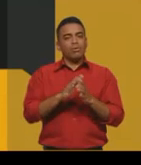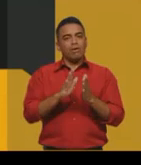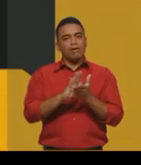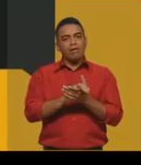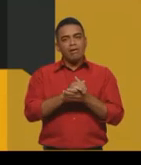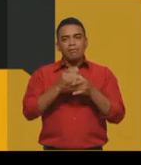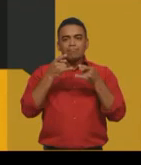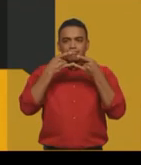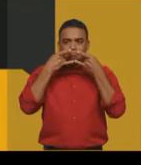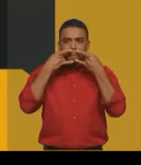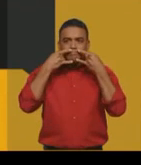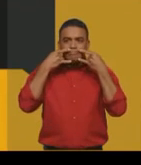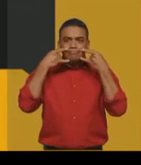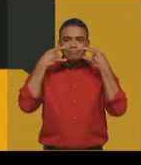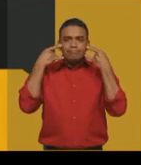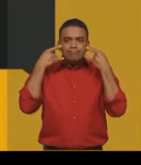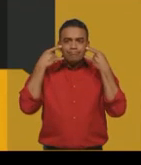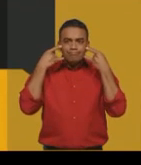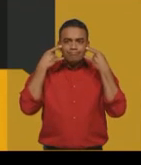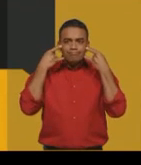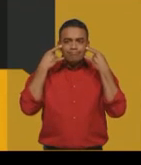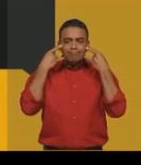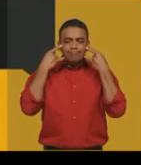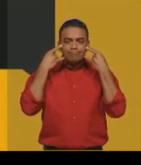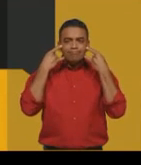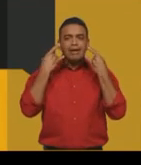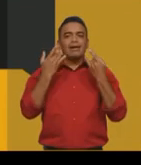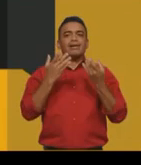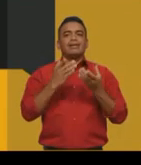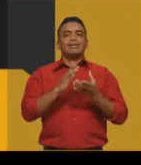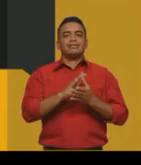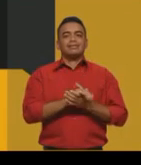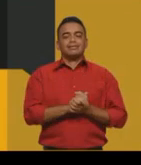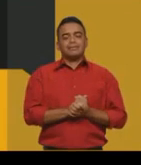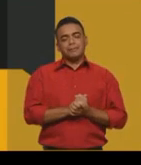masks, avoid crowded places,